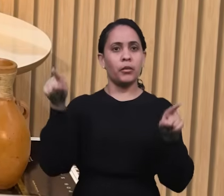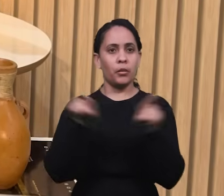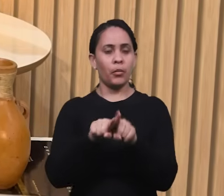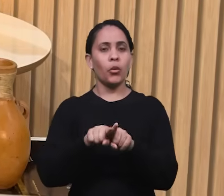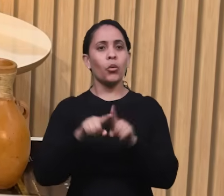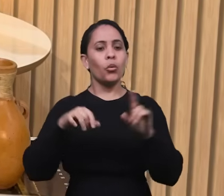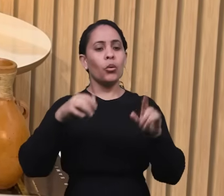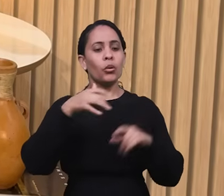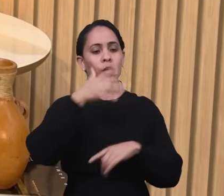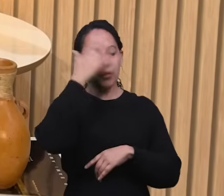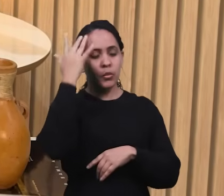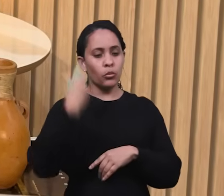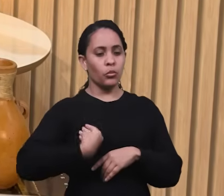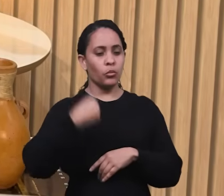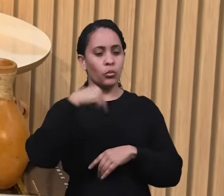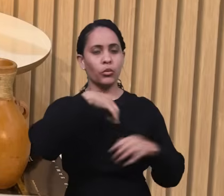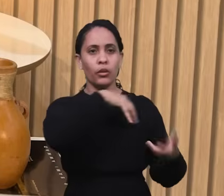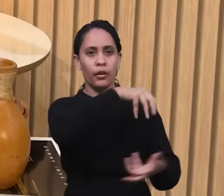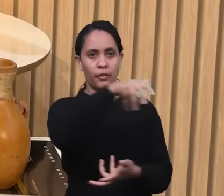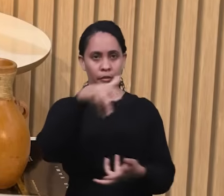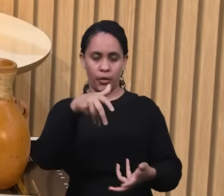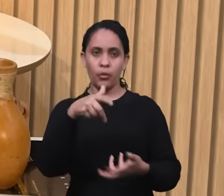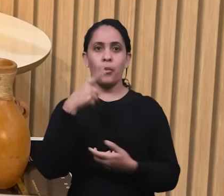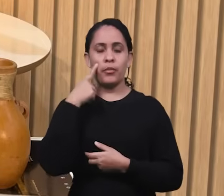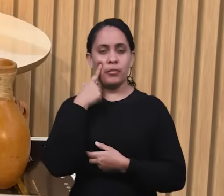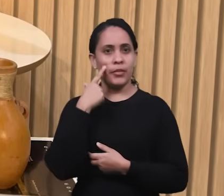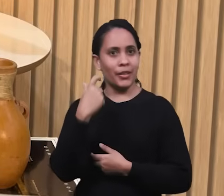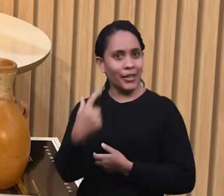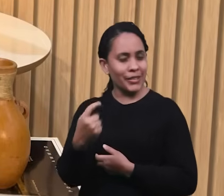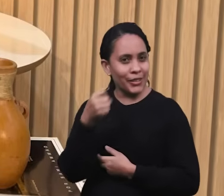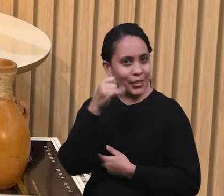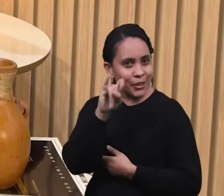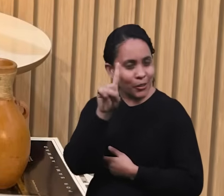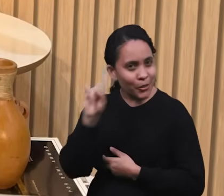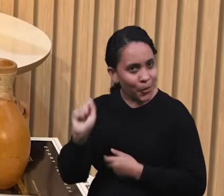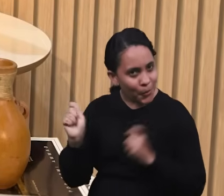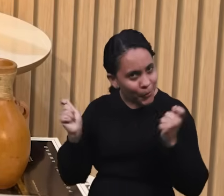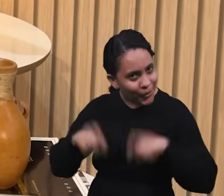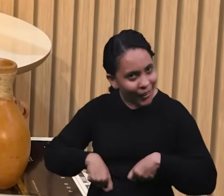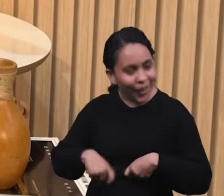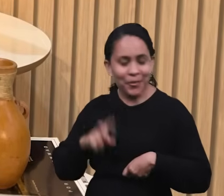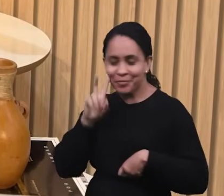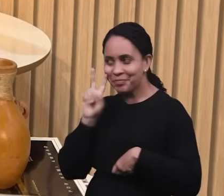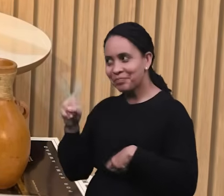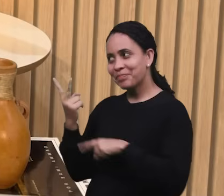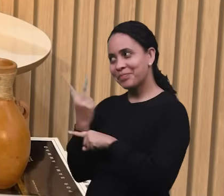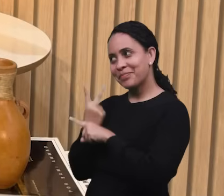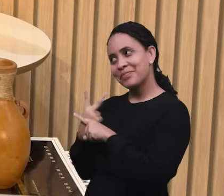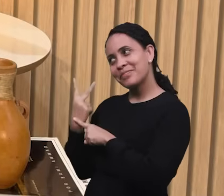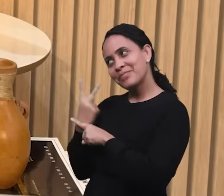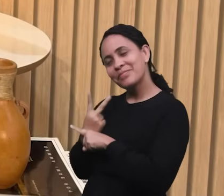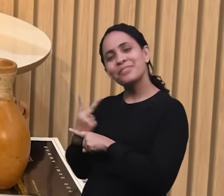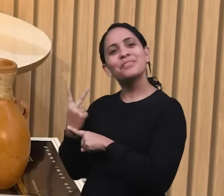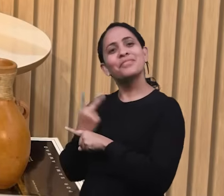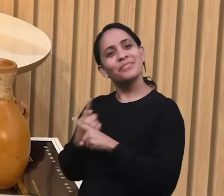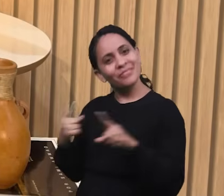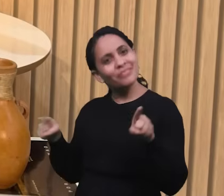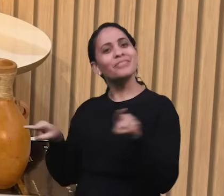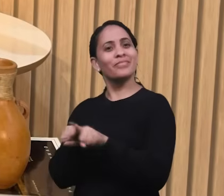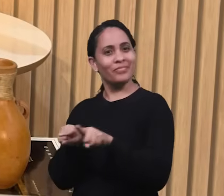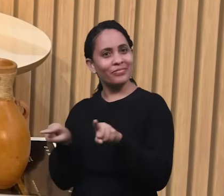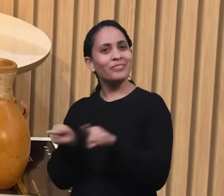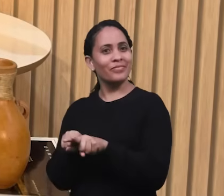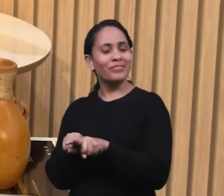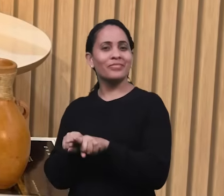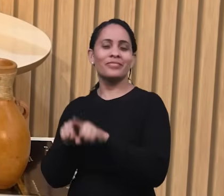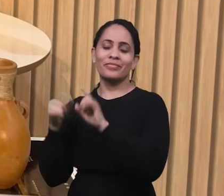hoje. É um programa muito interessante. Se você tiver oportunidade, pode procurar nas redes